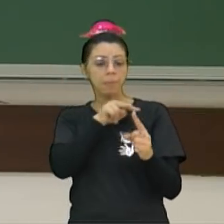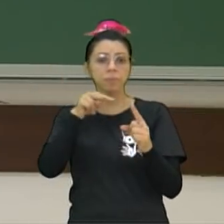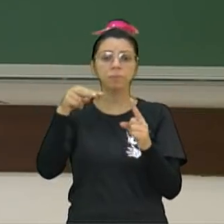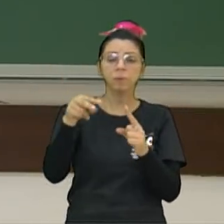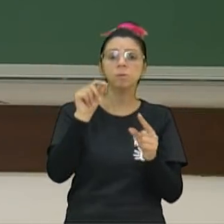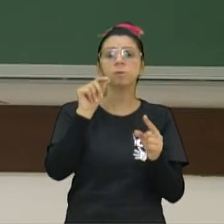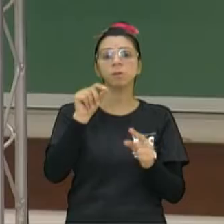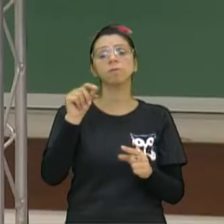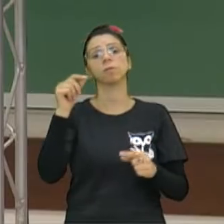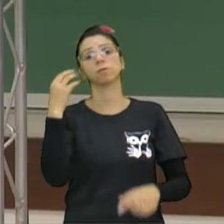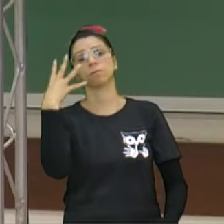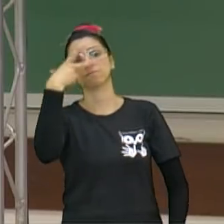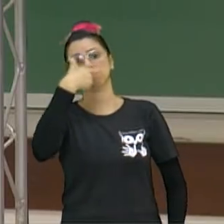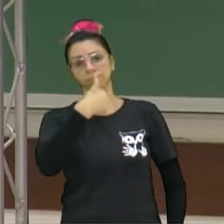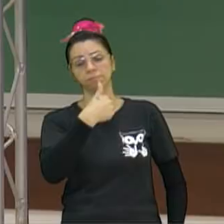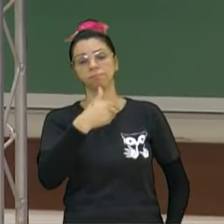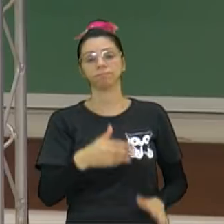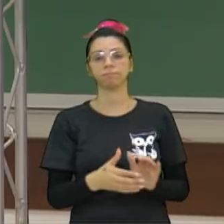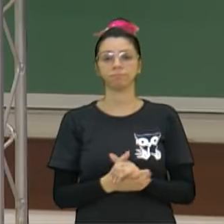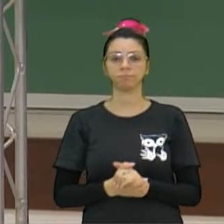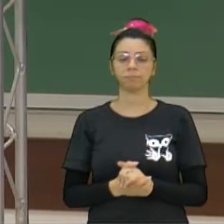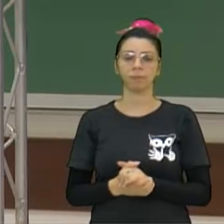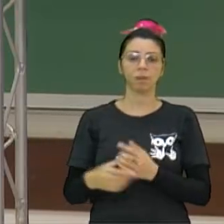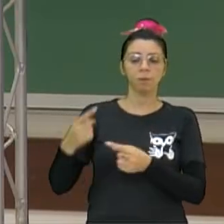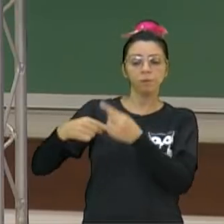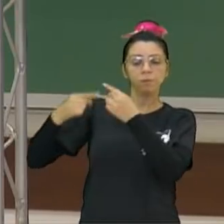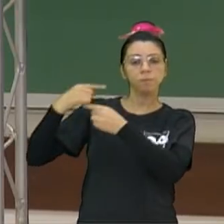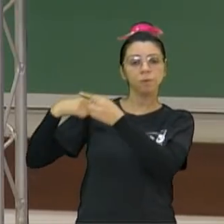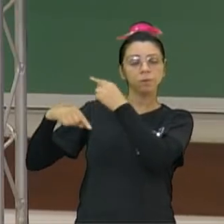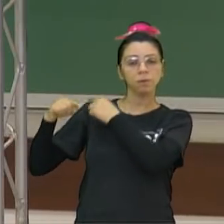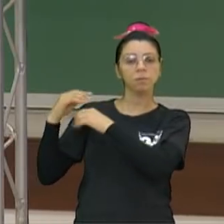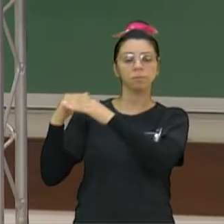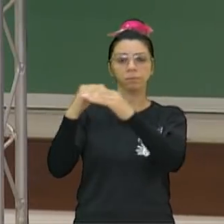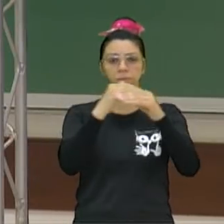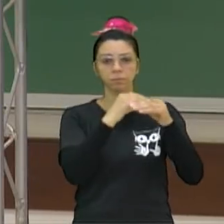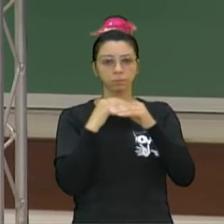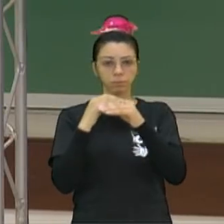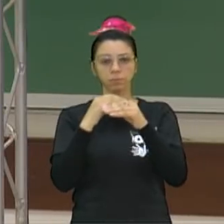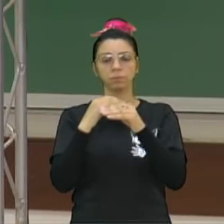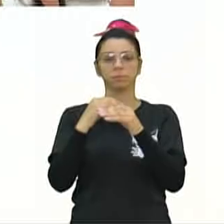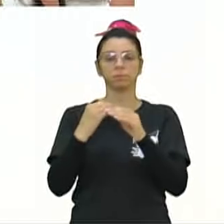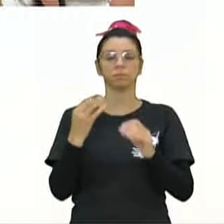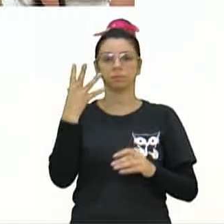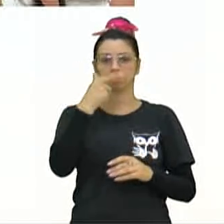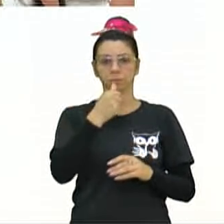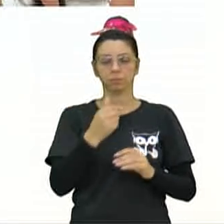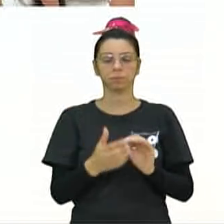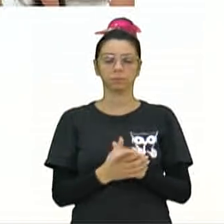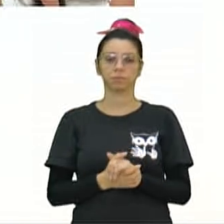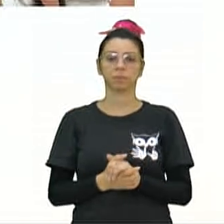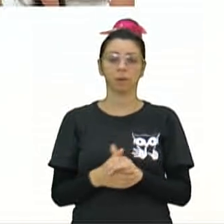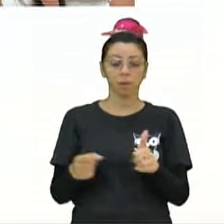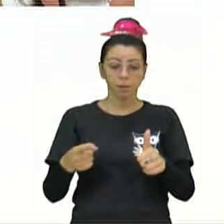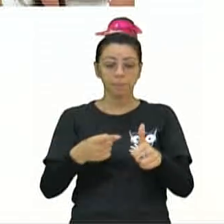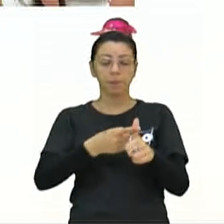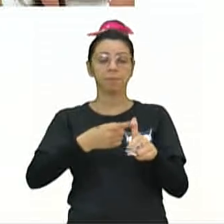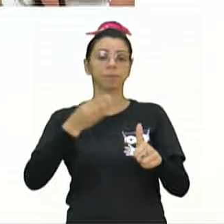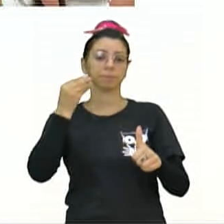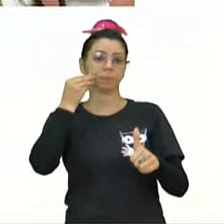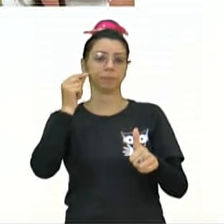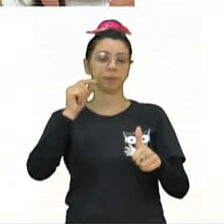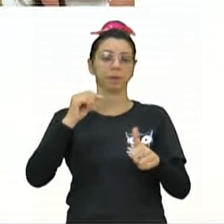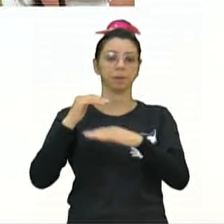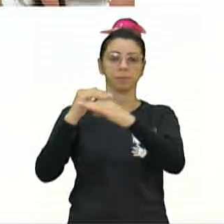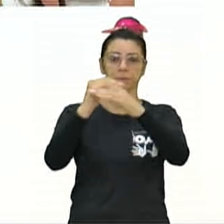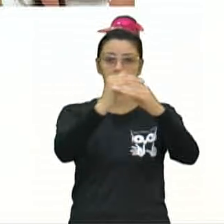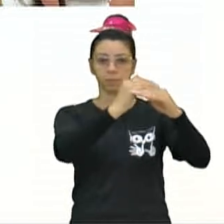leitura aqui para a gente retomar um pouquinho desse passado aqui, desse padrão de beleza no passado. A primeira tentativa de padronização da